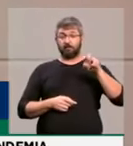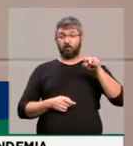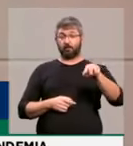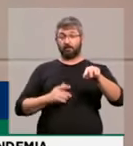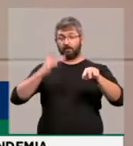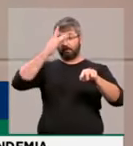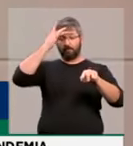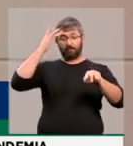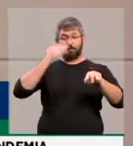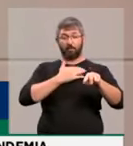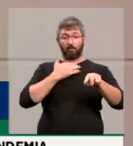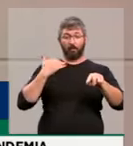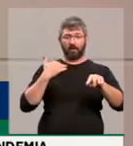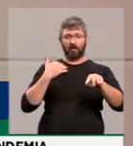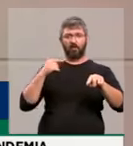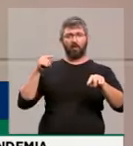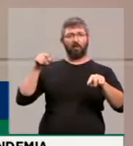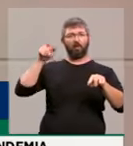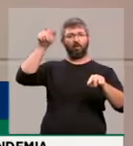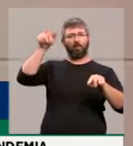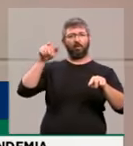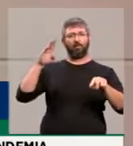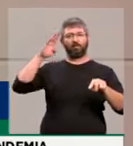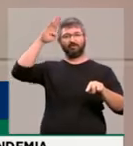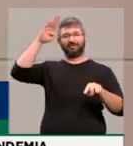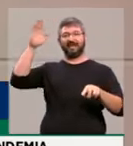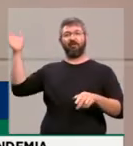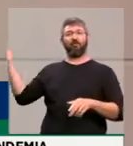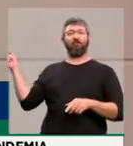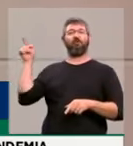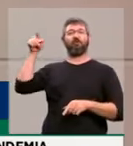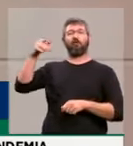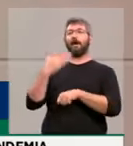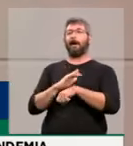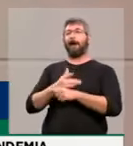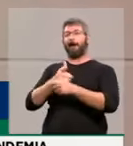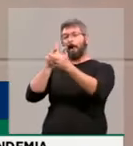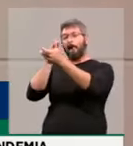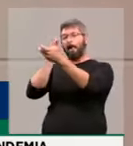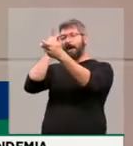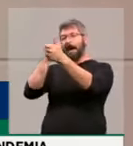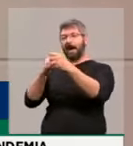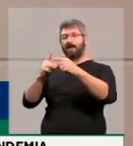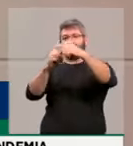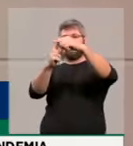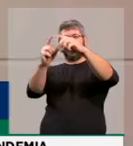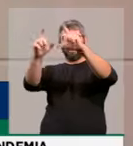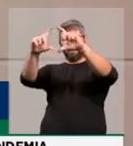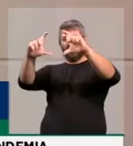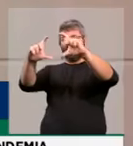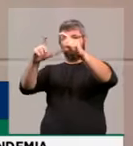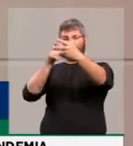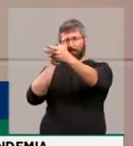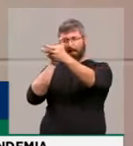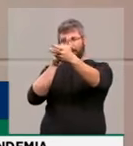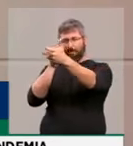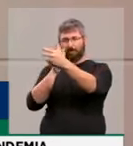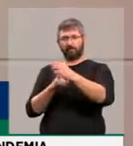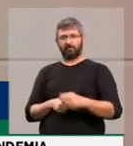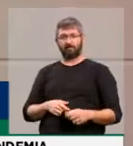tinham morrido, ele foi a um estande de tiro, praticar tiro ao alvo. Quando 10 mil brasileiros